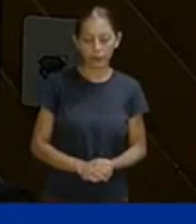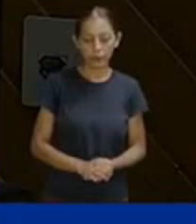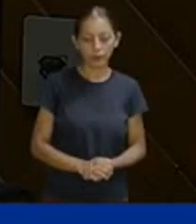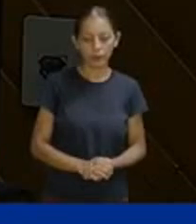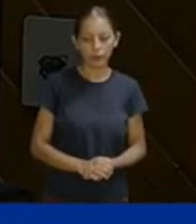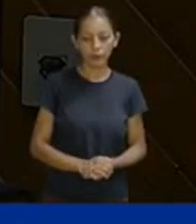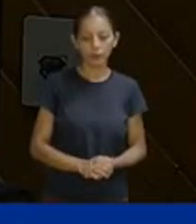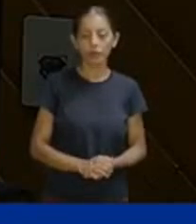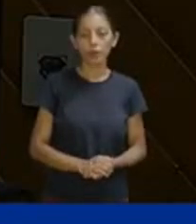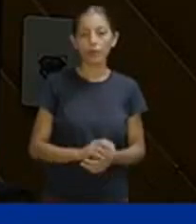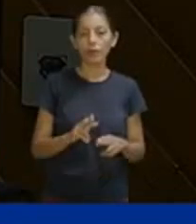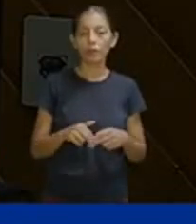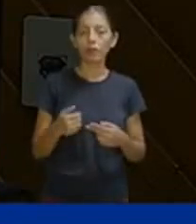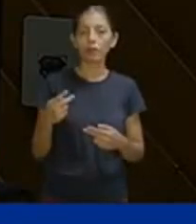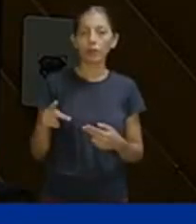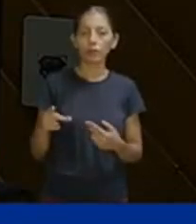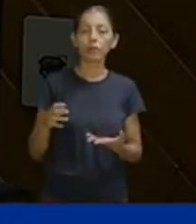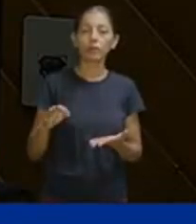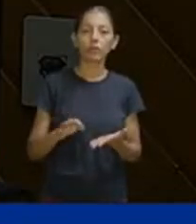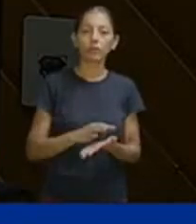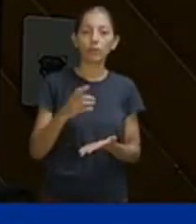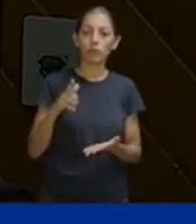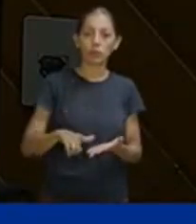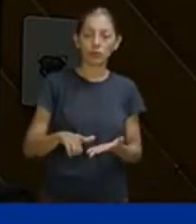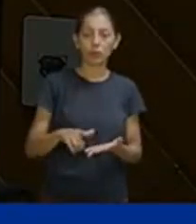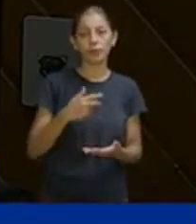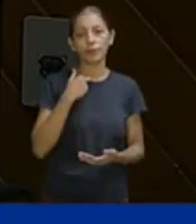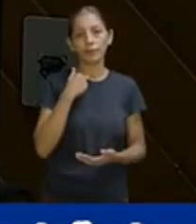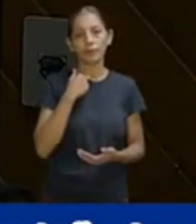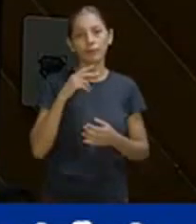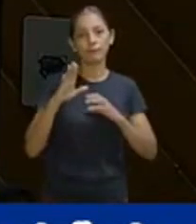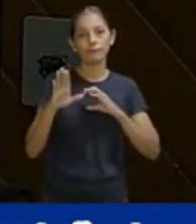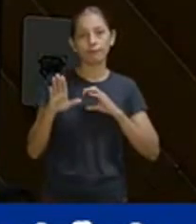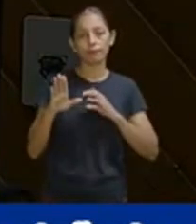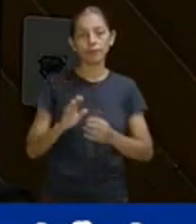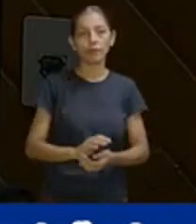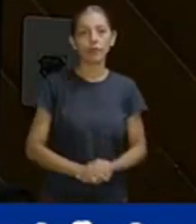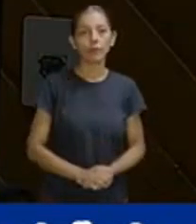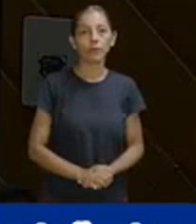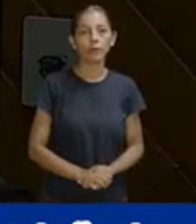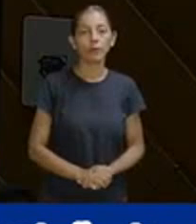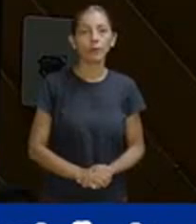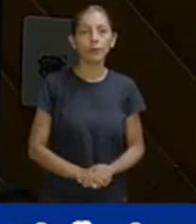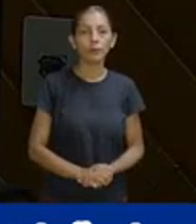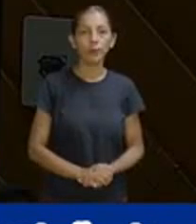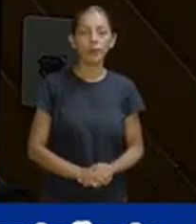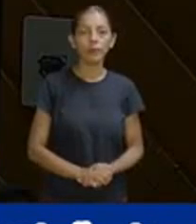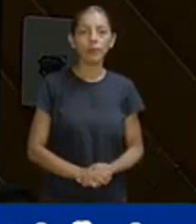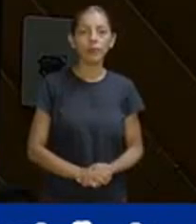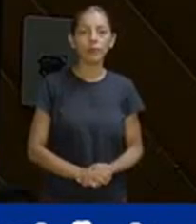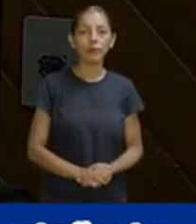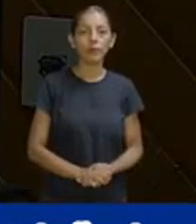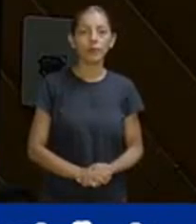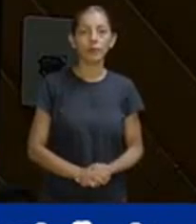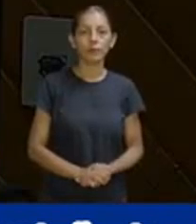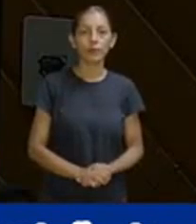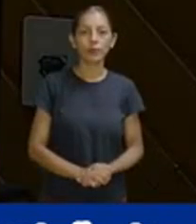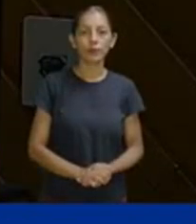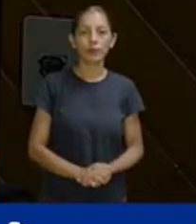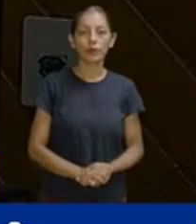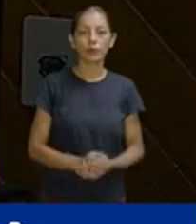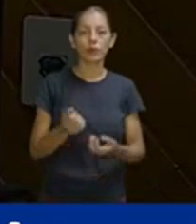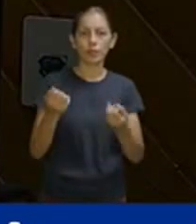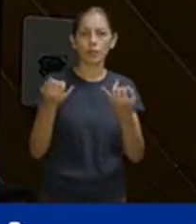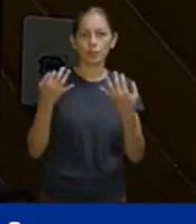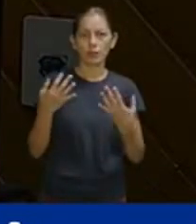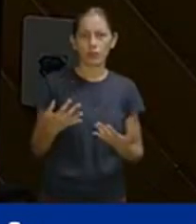só, impede o deferimento do registro de candidatura. Portanto, a pretensão do embargante, ao invocar a suposta omissão, visa,